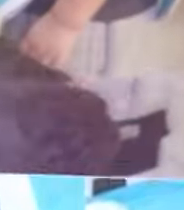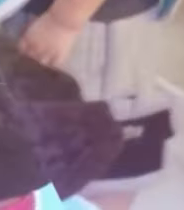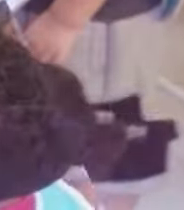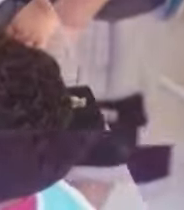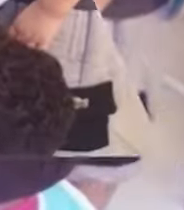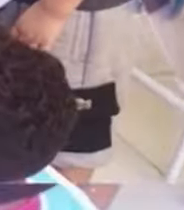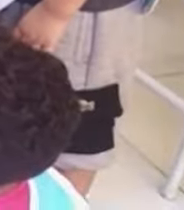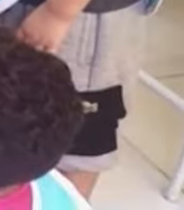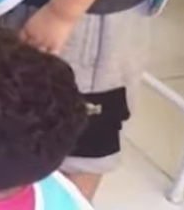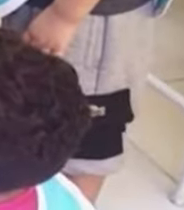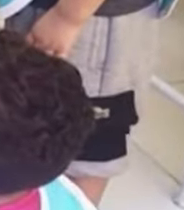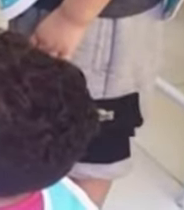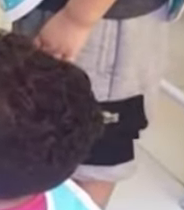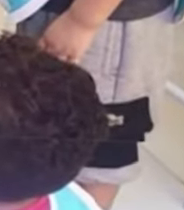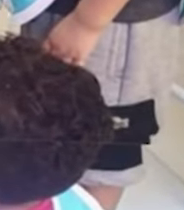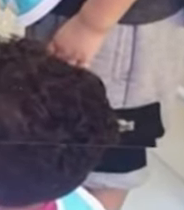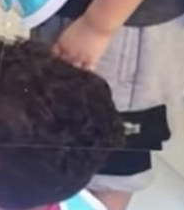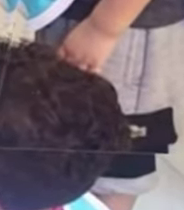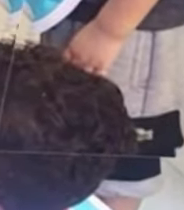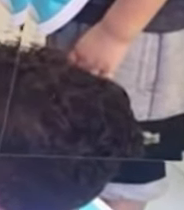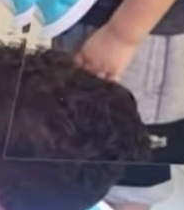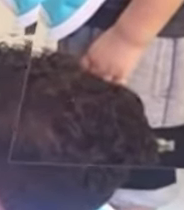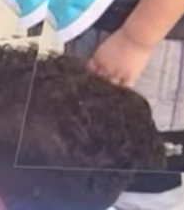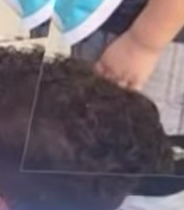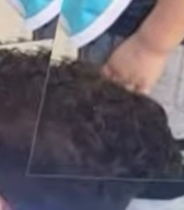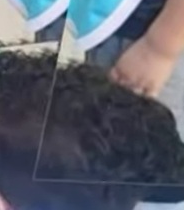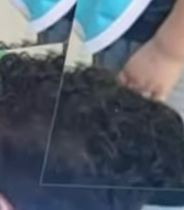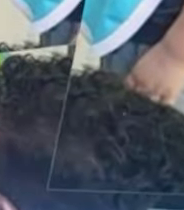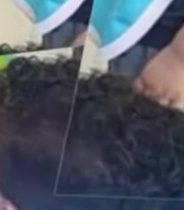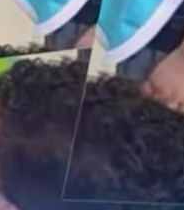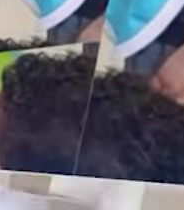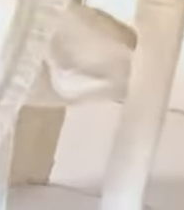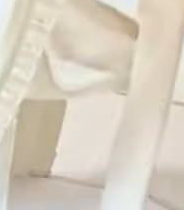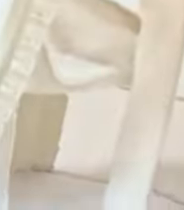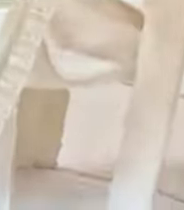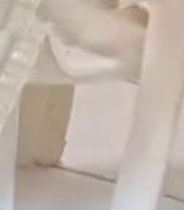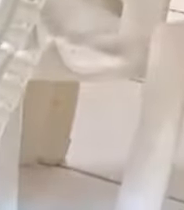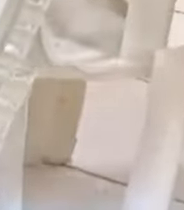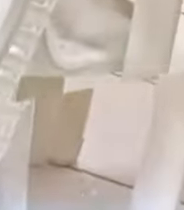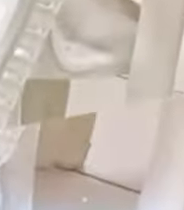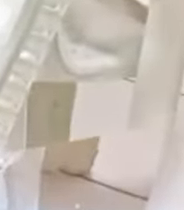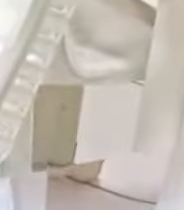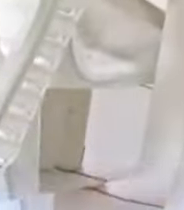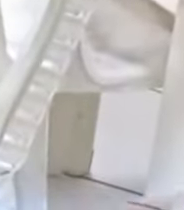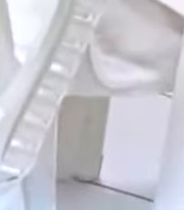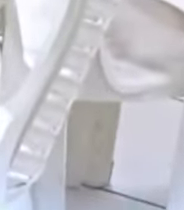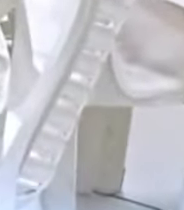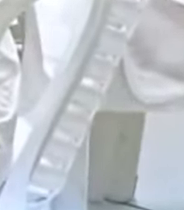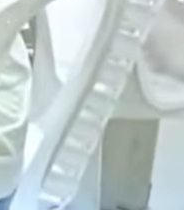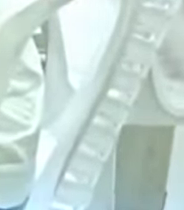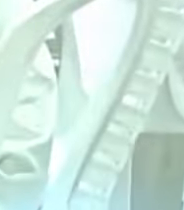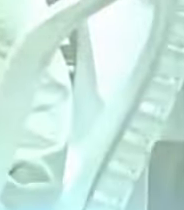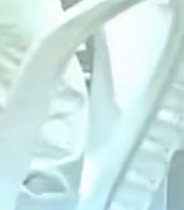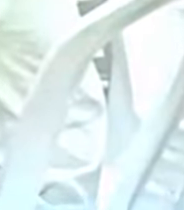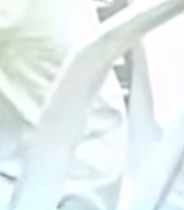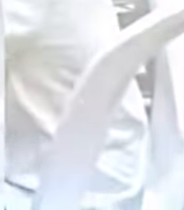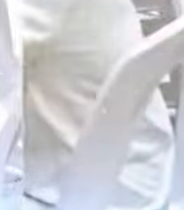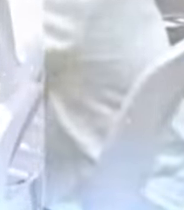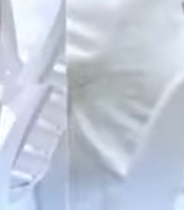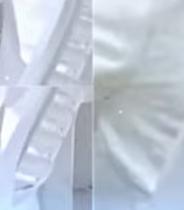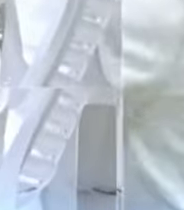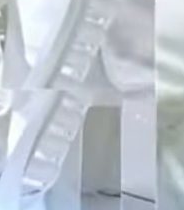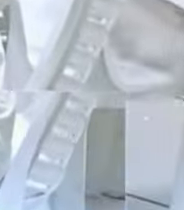educadoras e educadoras, e o fato de ser educadora que realmente se dedica, nós